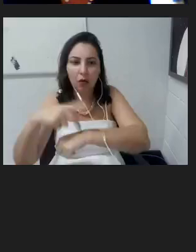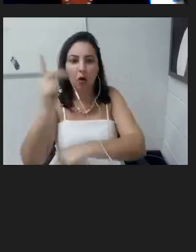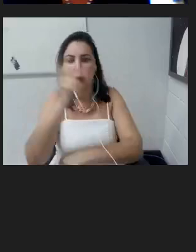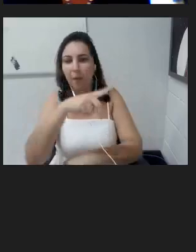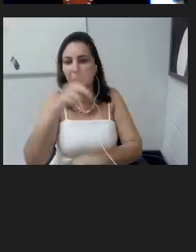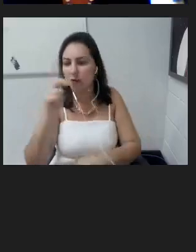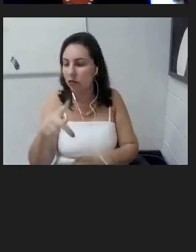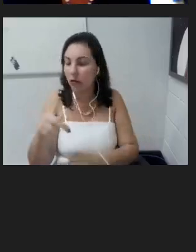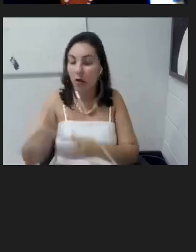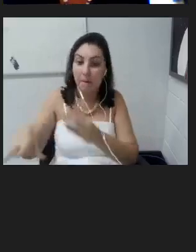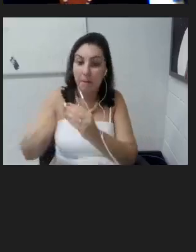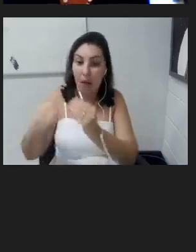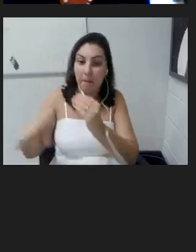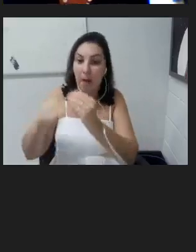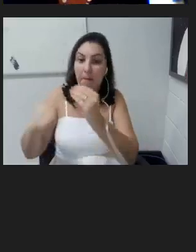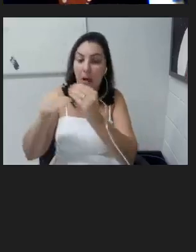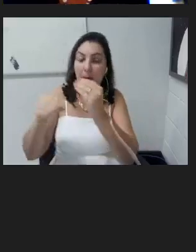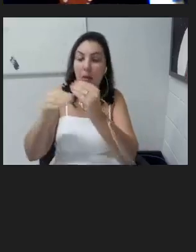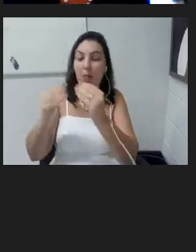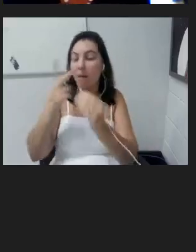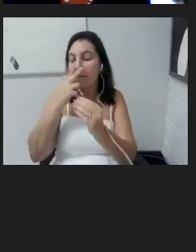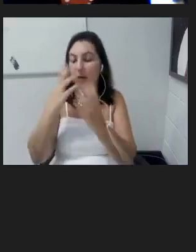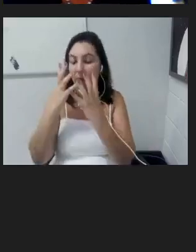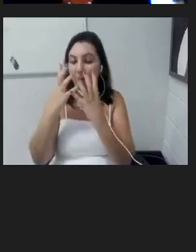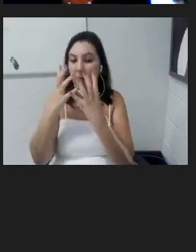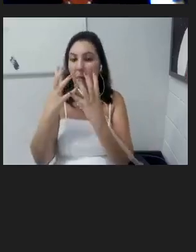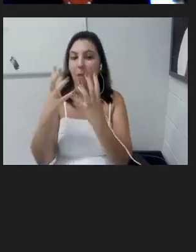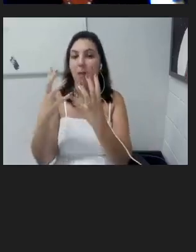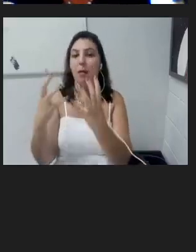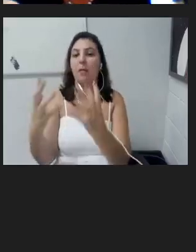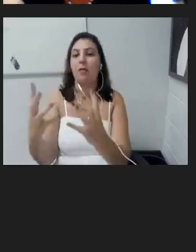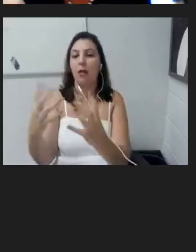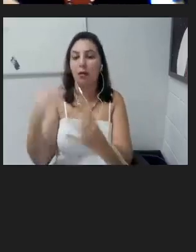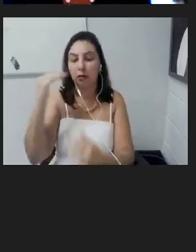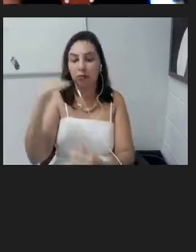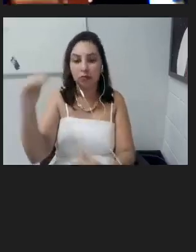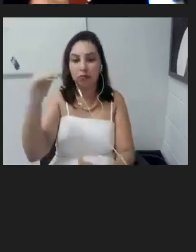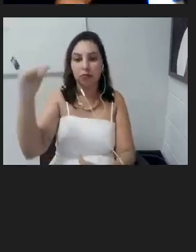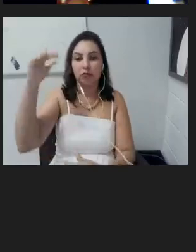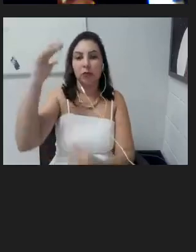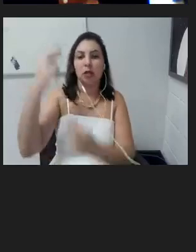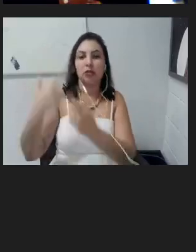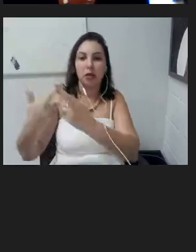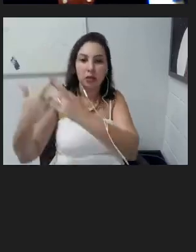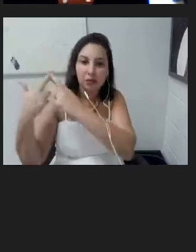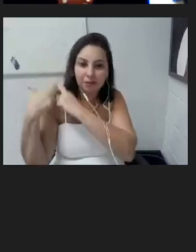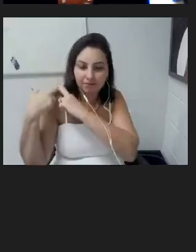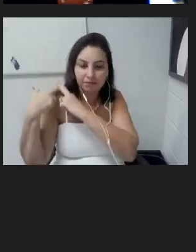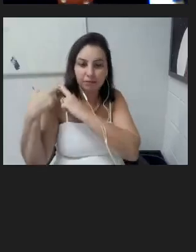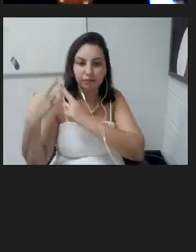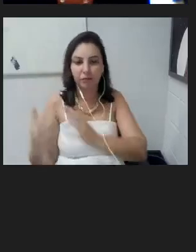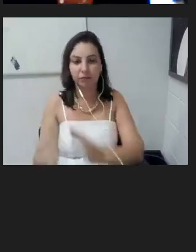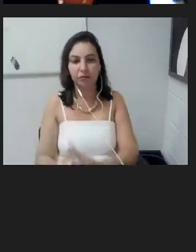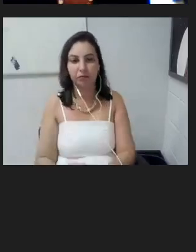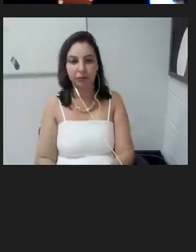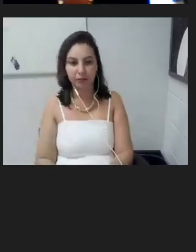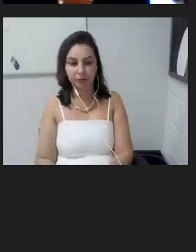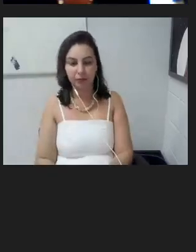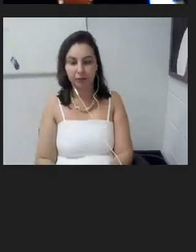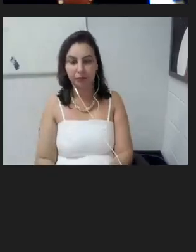vai, só aumenta o nível, o level de exigência.